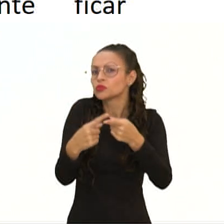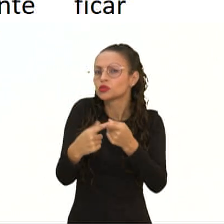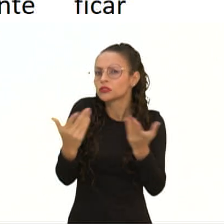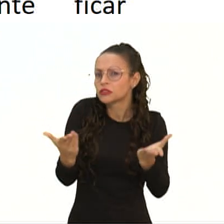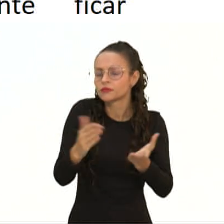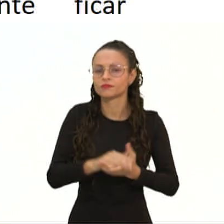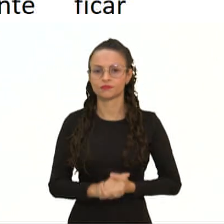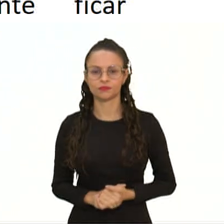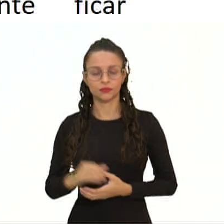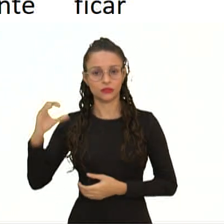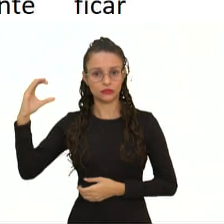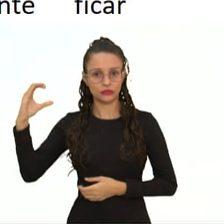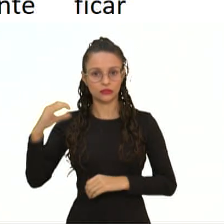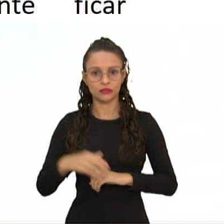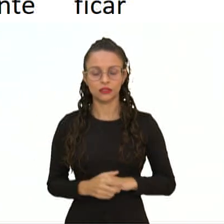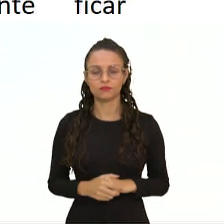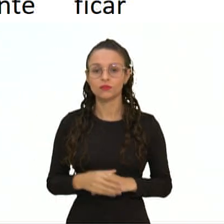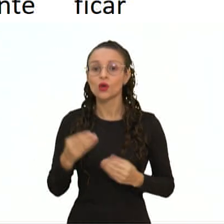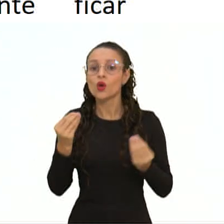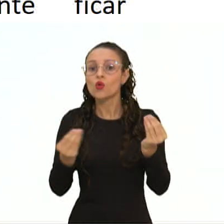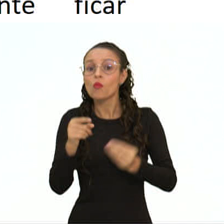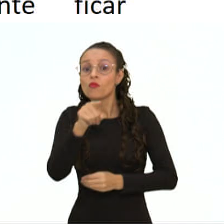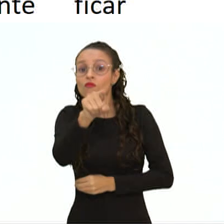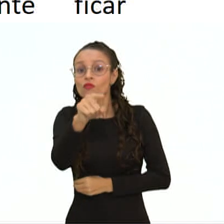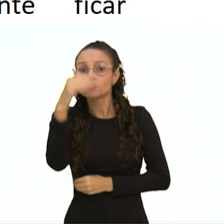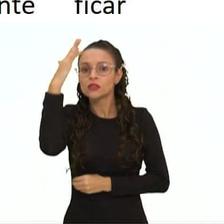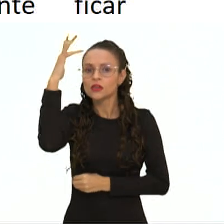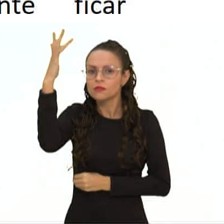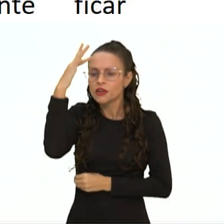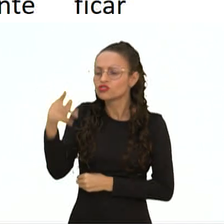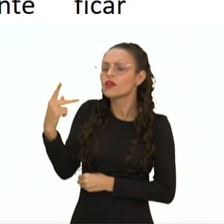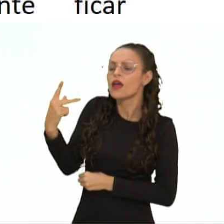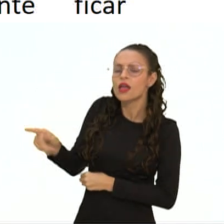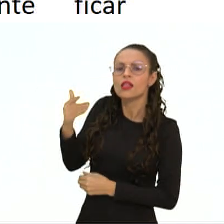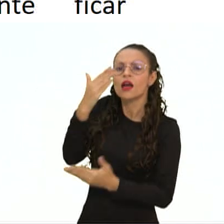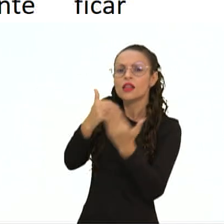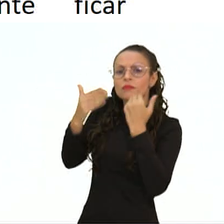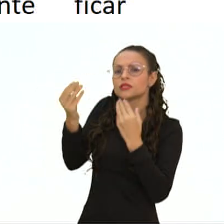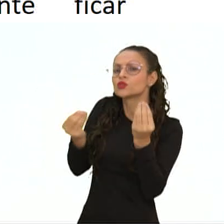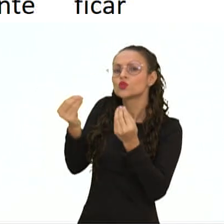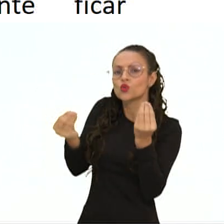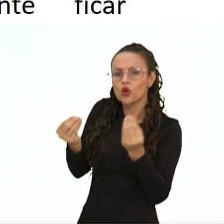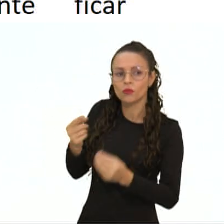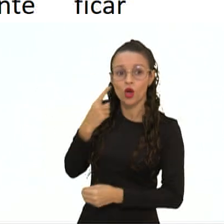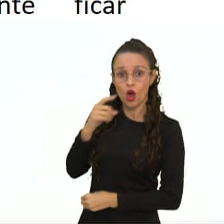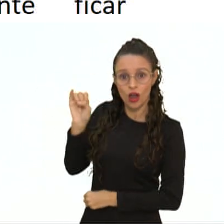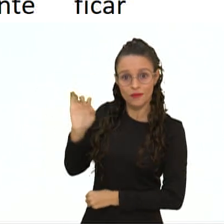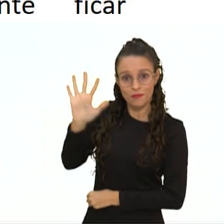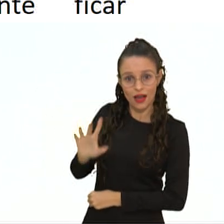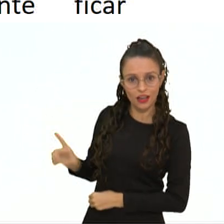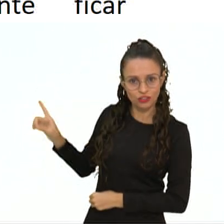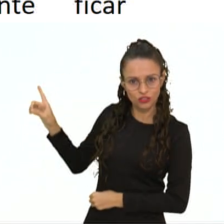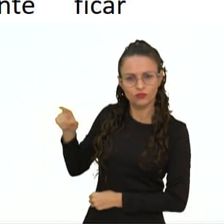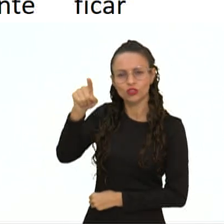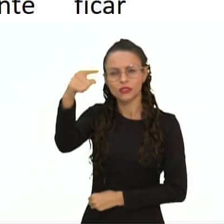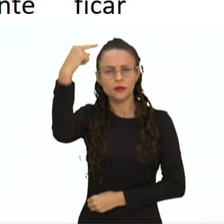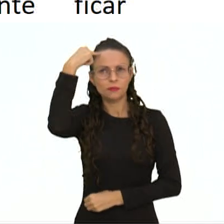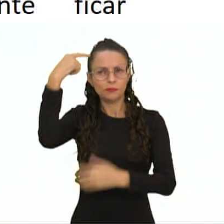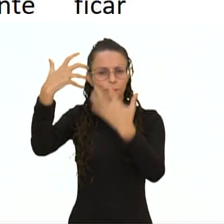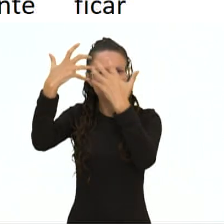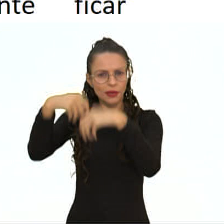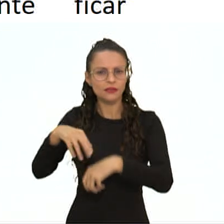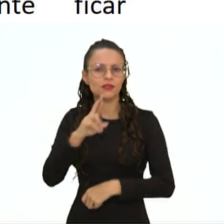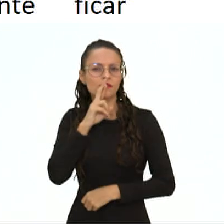e alternativas e como que você imagina que a alimentação da ana é olha bem a imagem né pensa aí